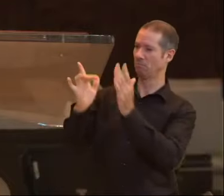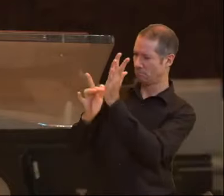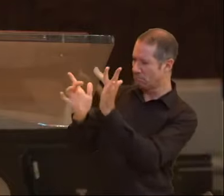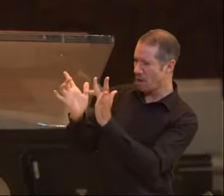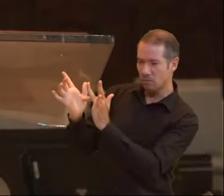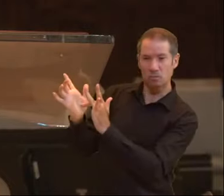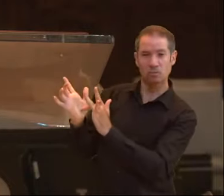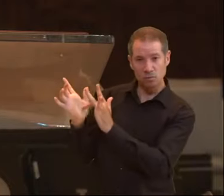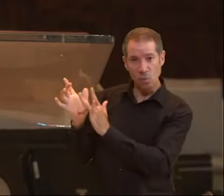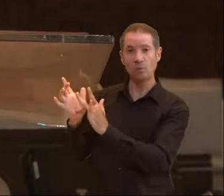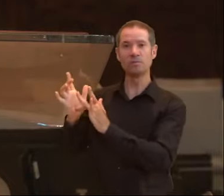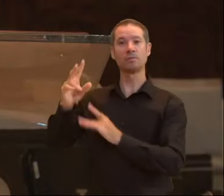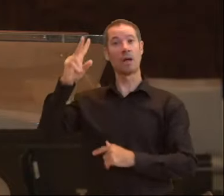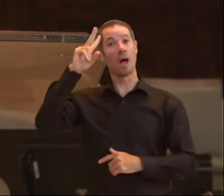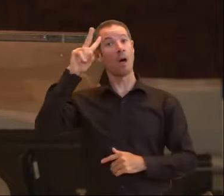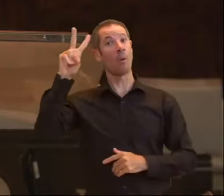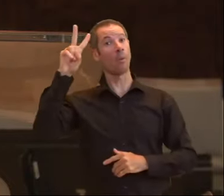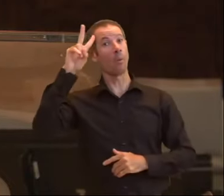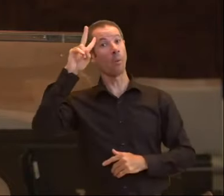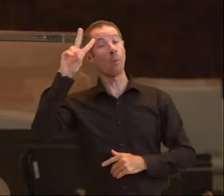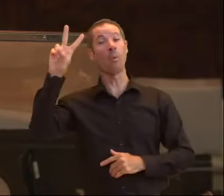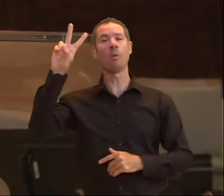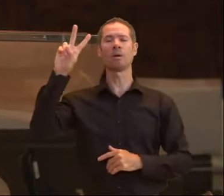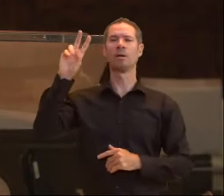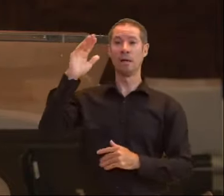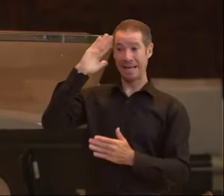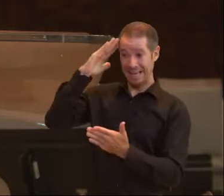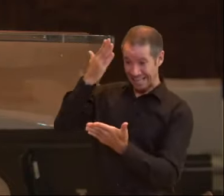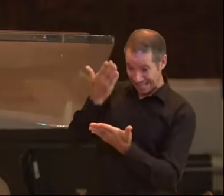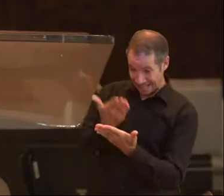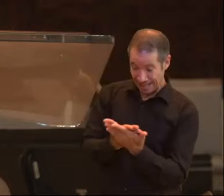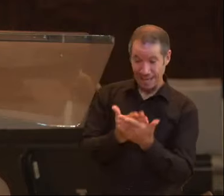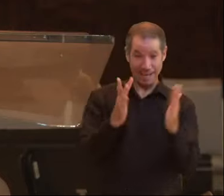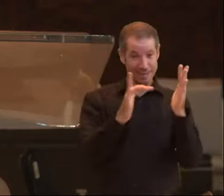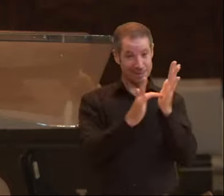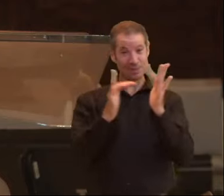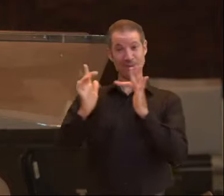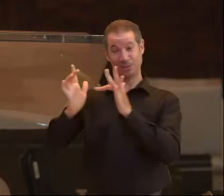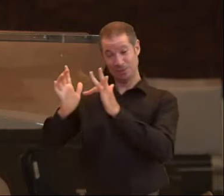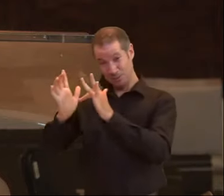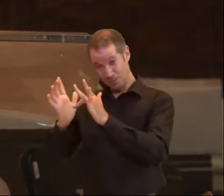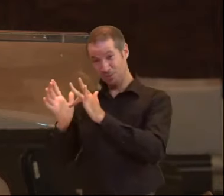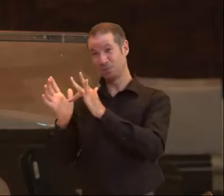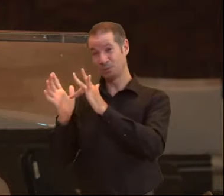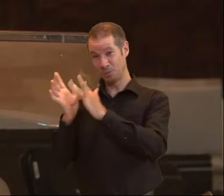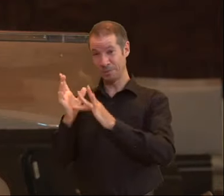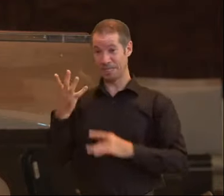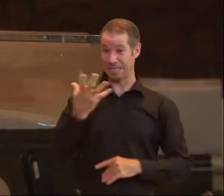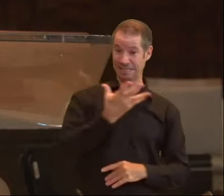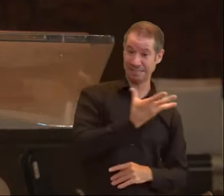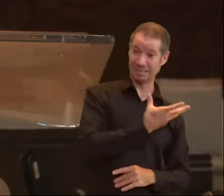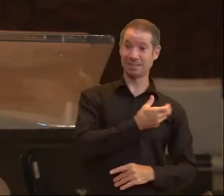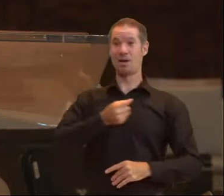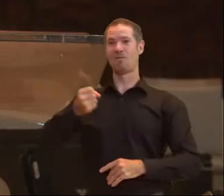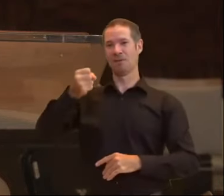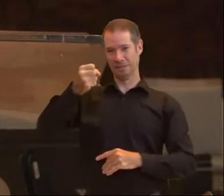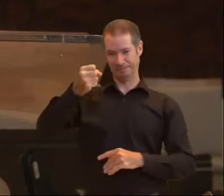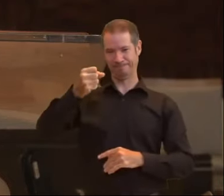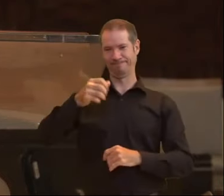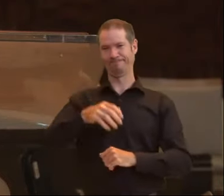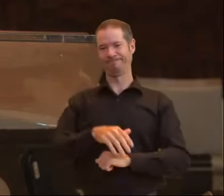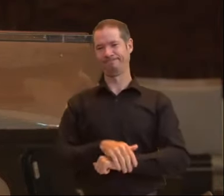Jesus é história, crer em Jesus é salvação.